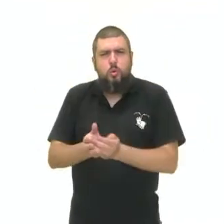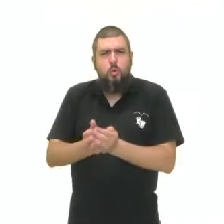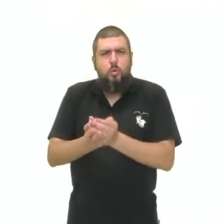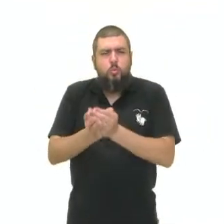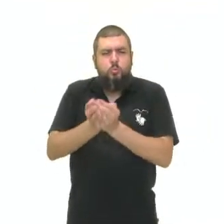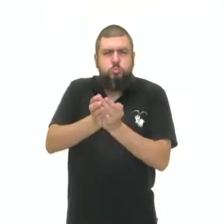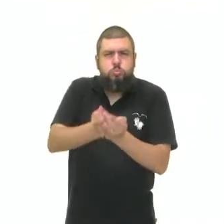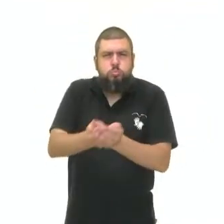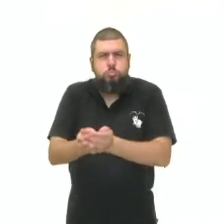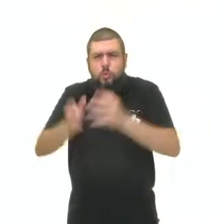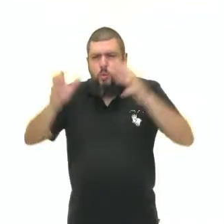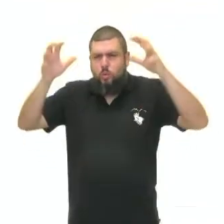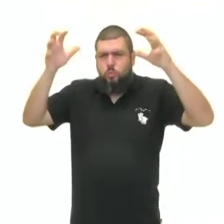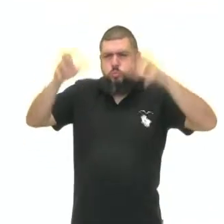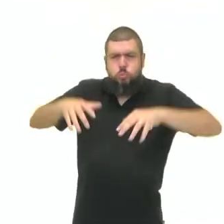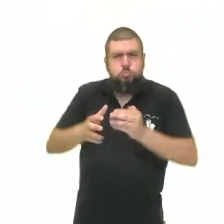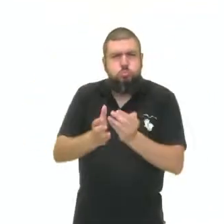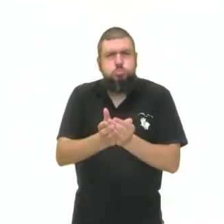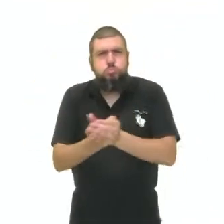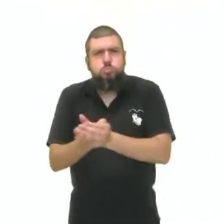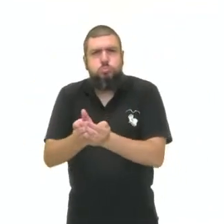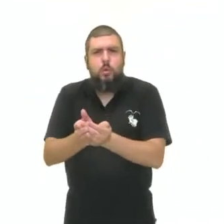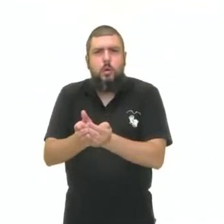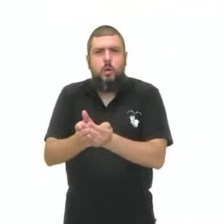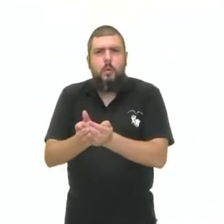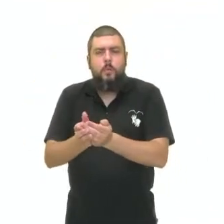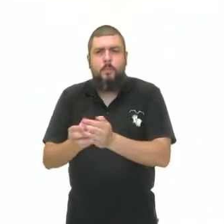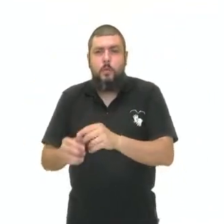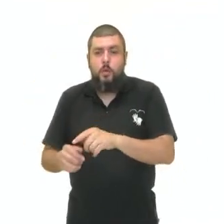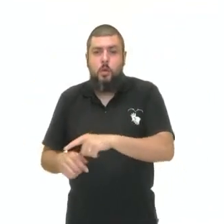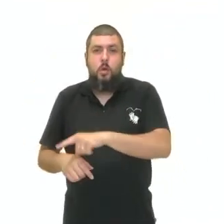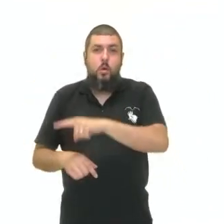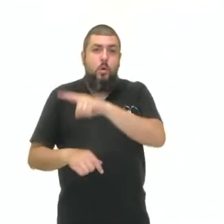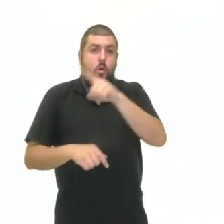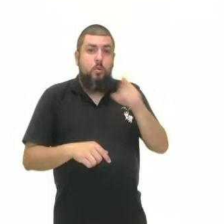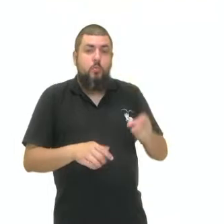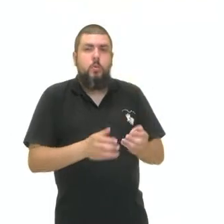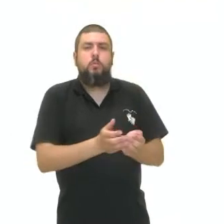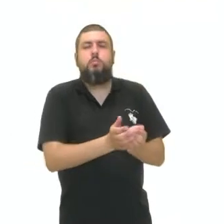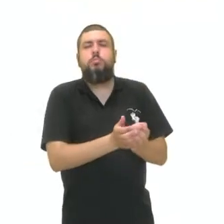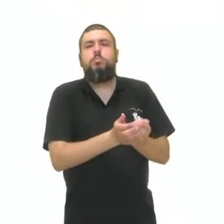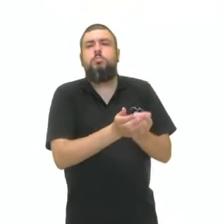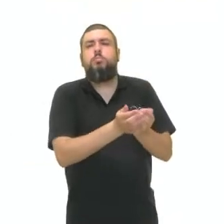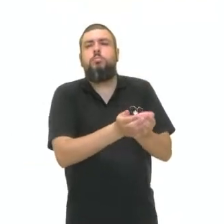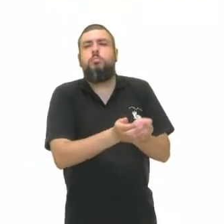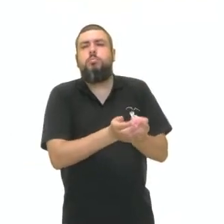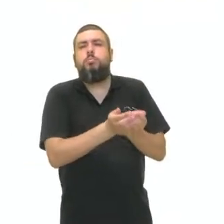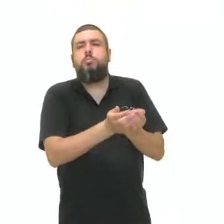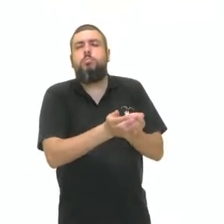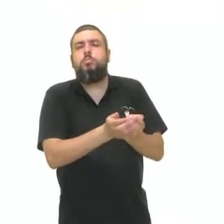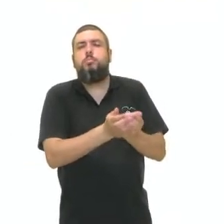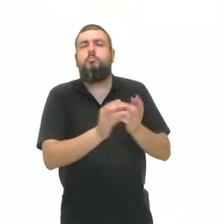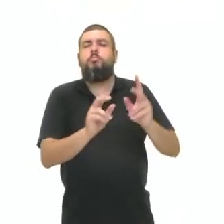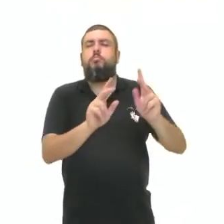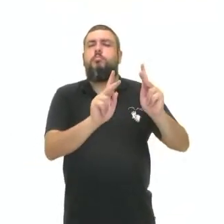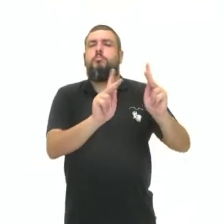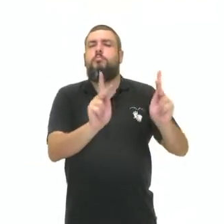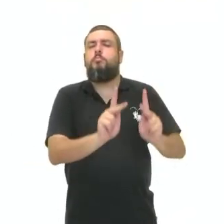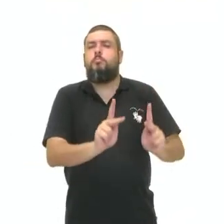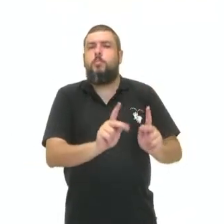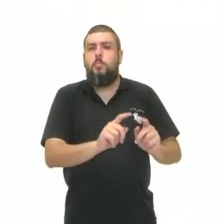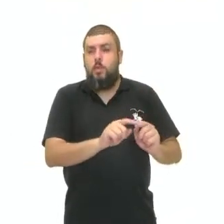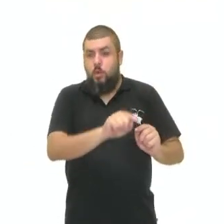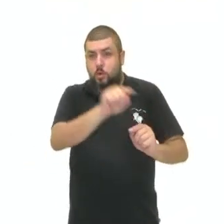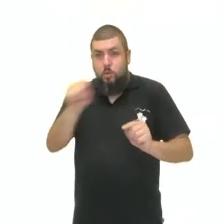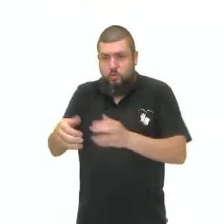No meio de uma tempestade marítima e outro, né, na tranquilidade de um lago. Então, um está lá no meio da tempestade,